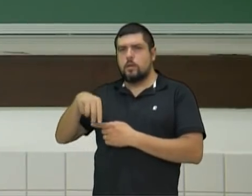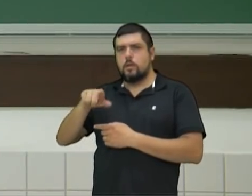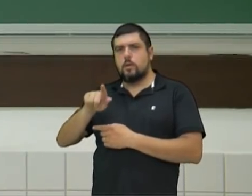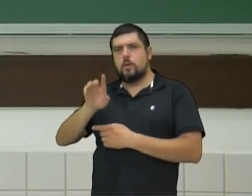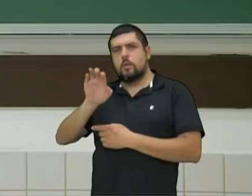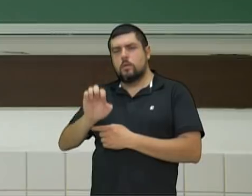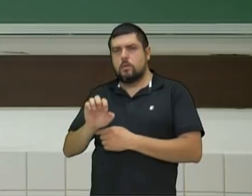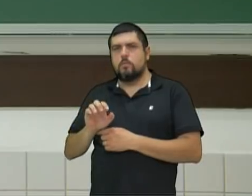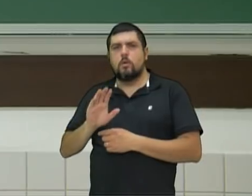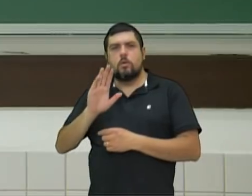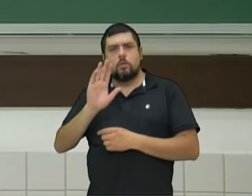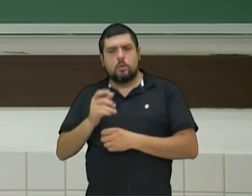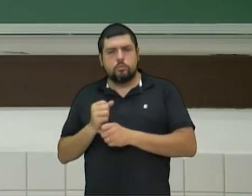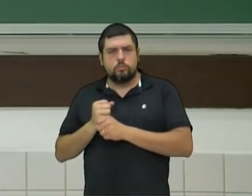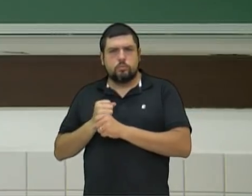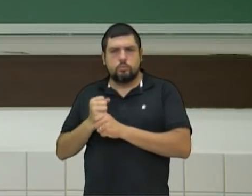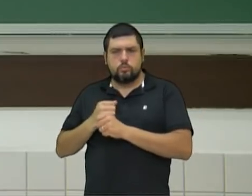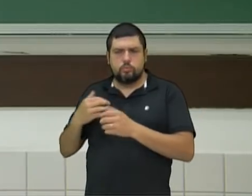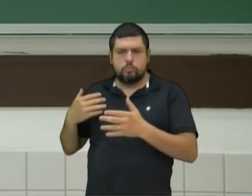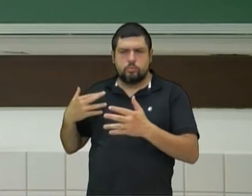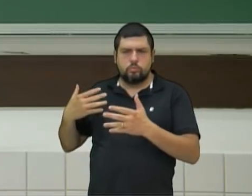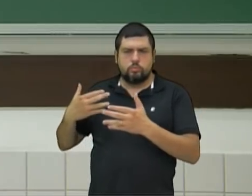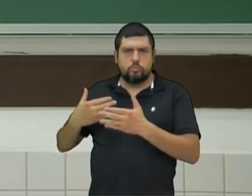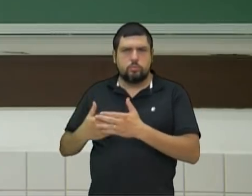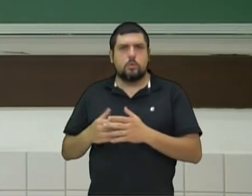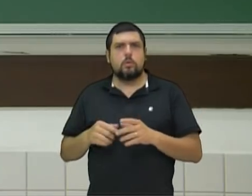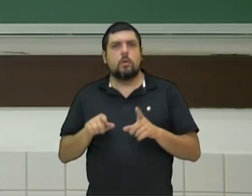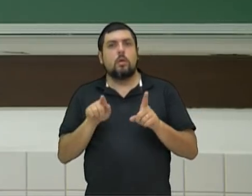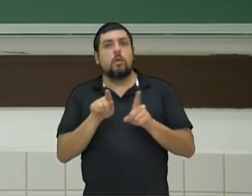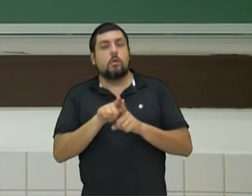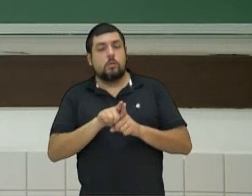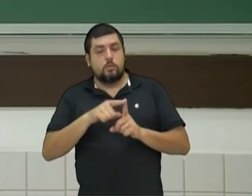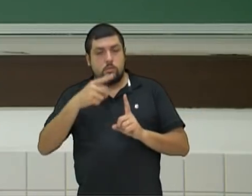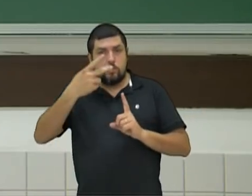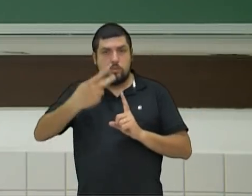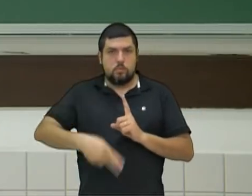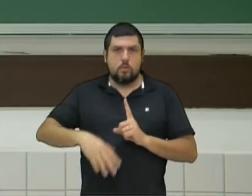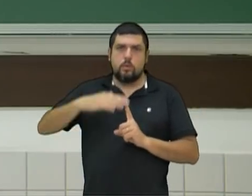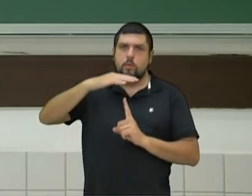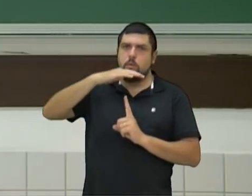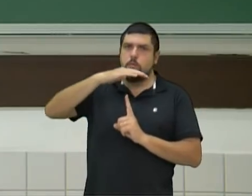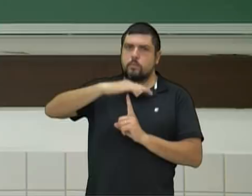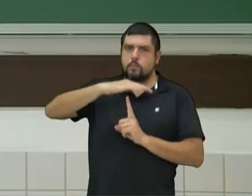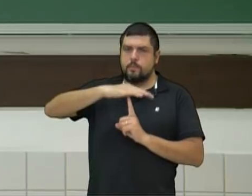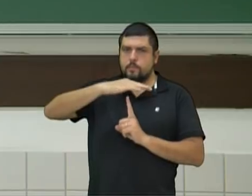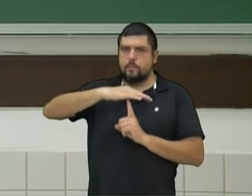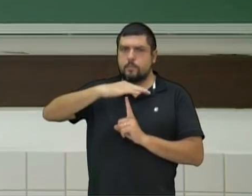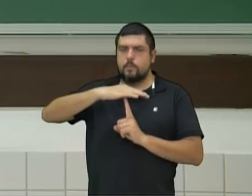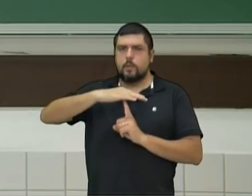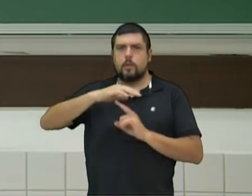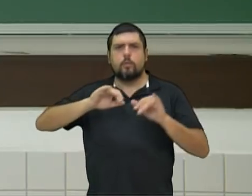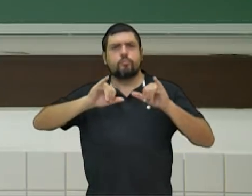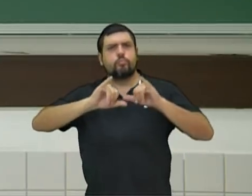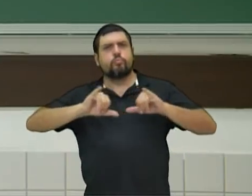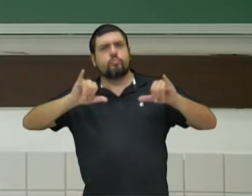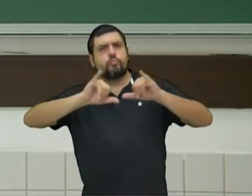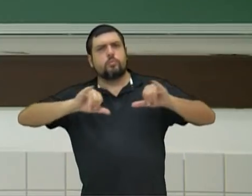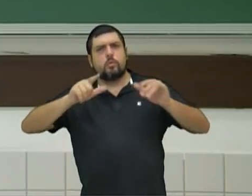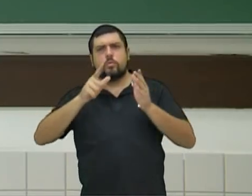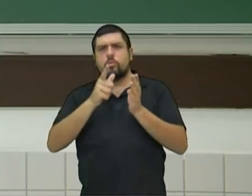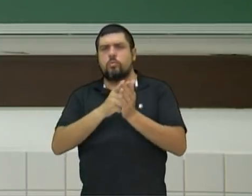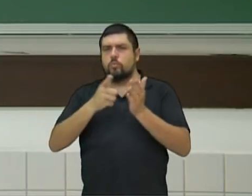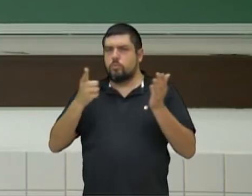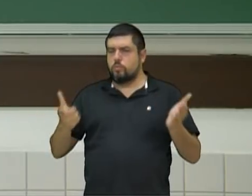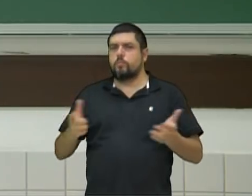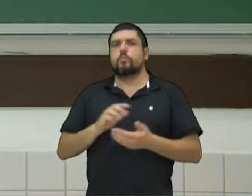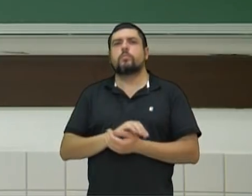anos, né? Tem dados históricos e no Paraná isso tem sido falado muito nos noticiários, tá bom? Então, para isso a